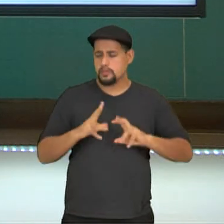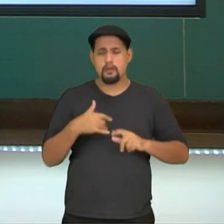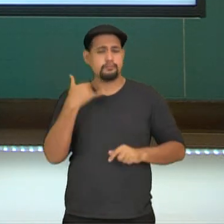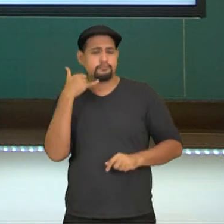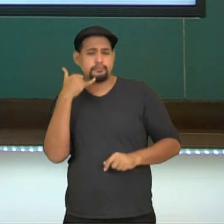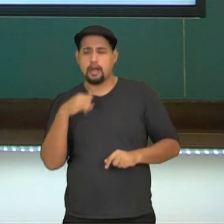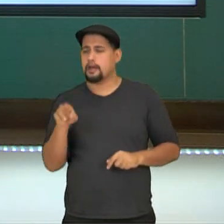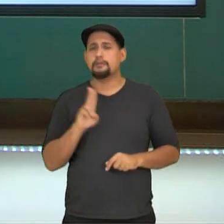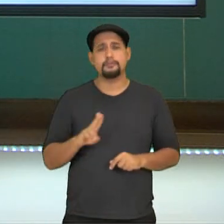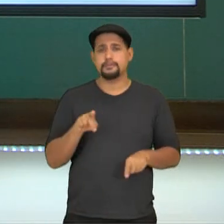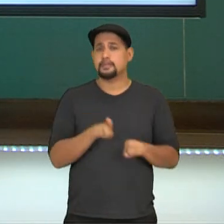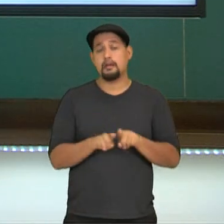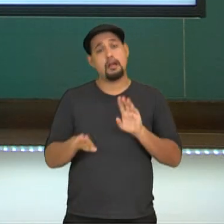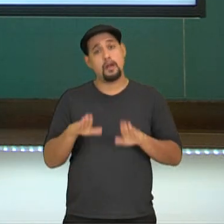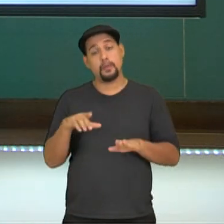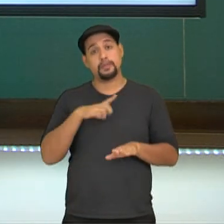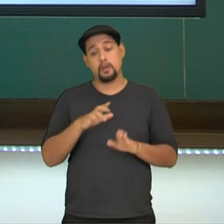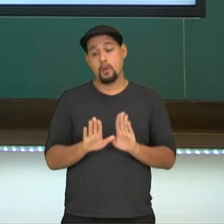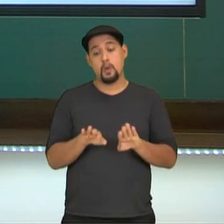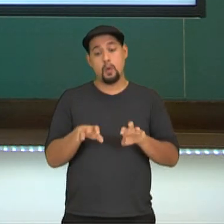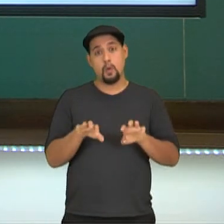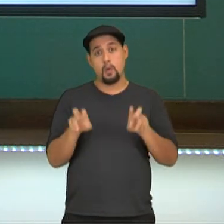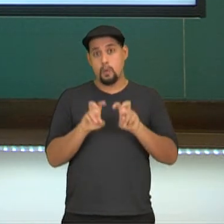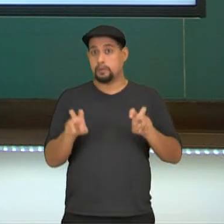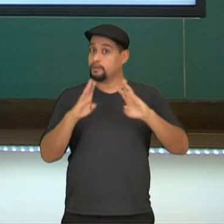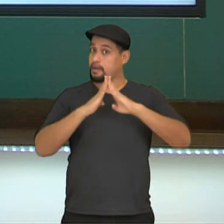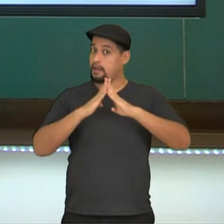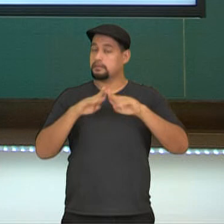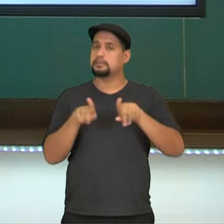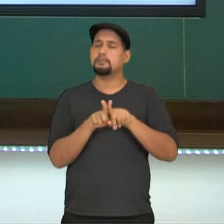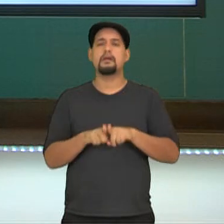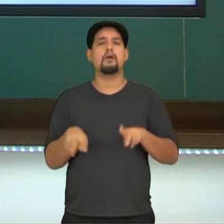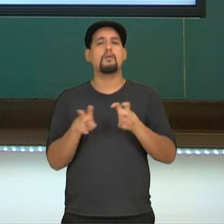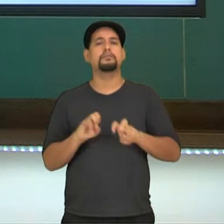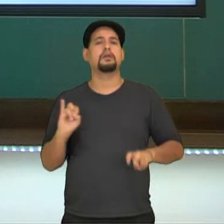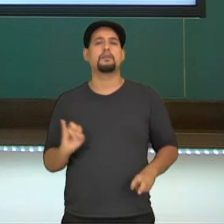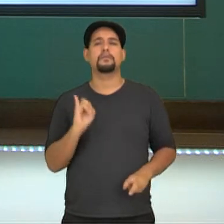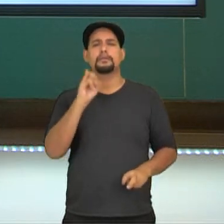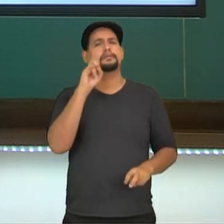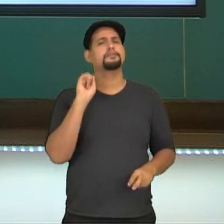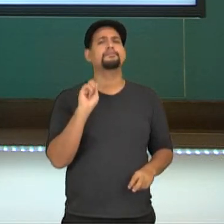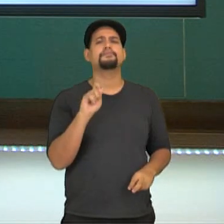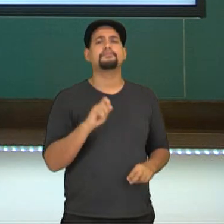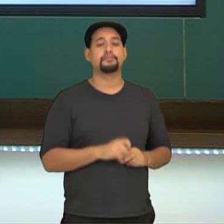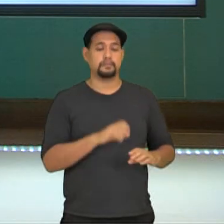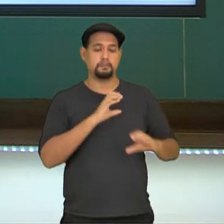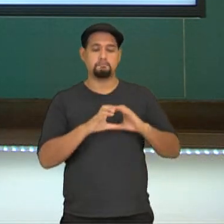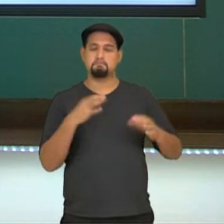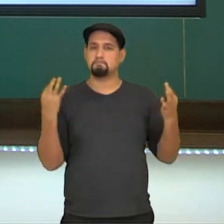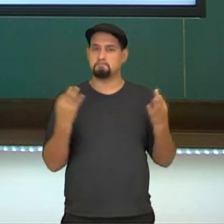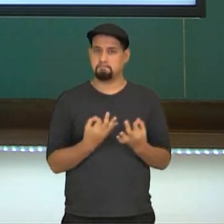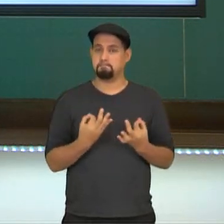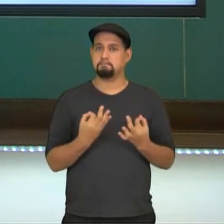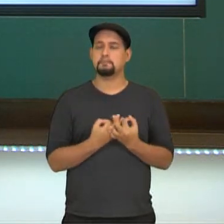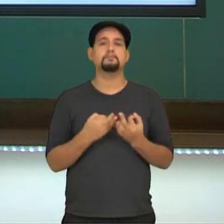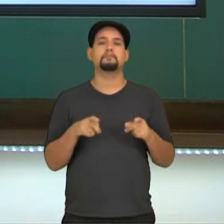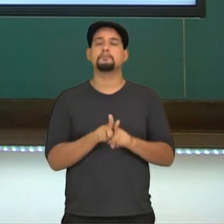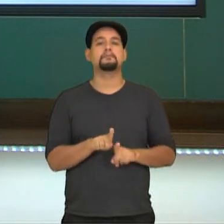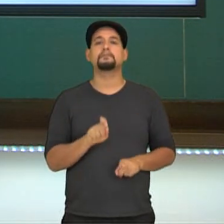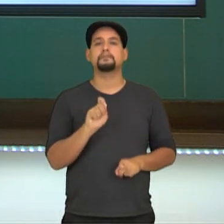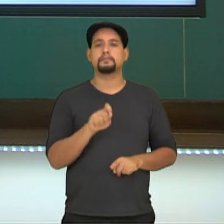celulares, ou alguns têm os seus computadores em casa. A computação é extremamente importante para as telecomunicações e também